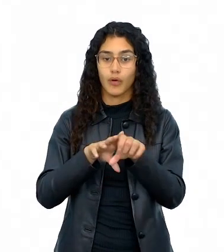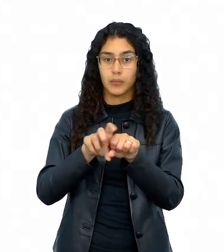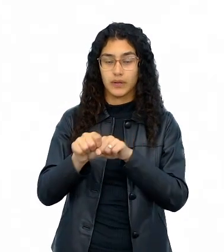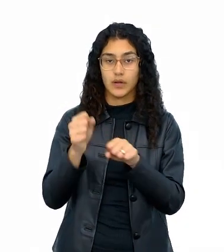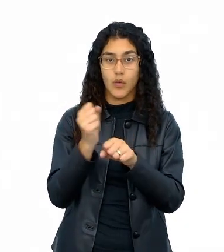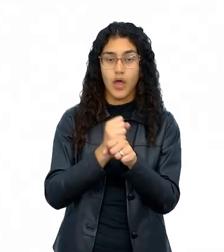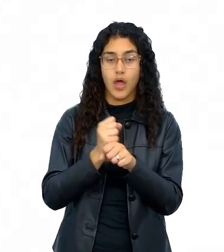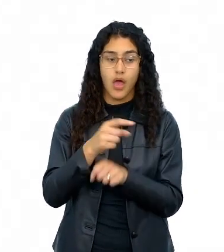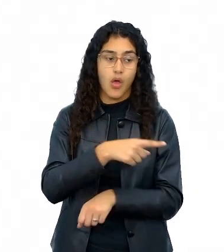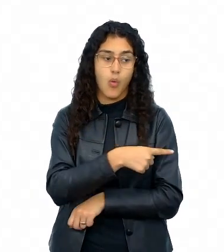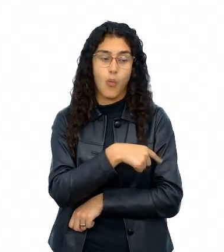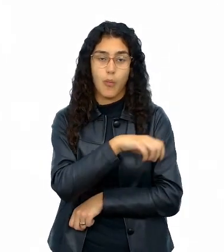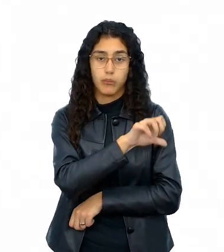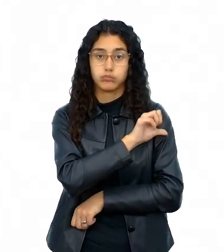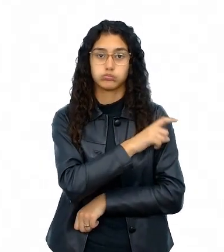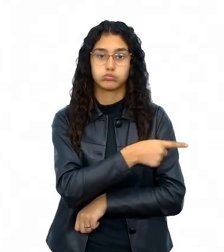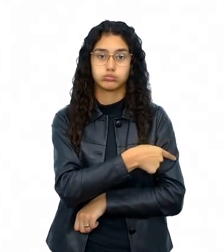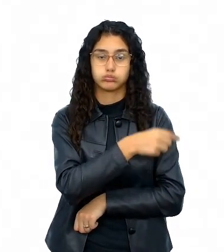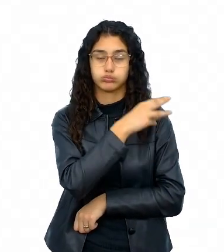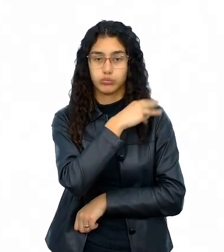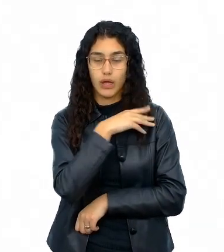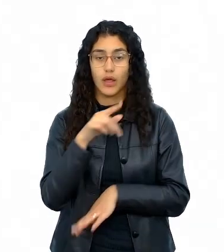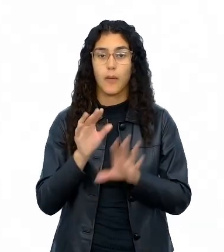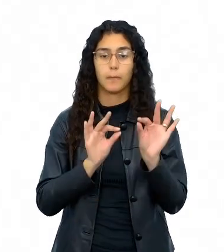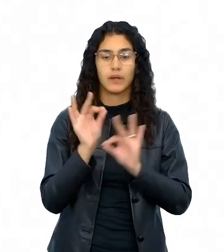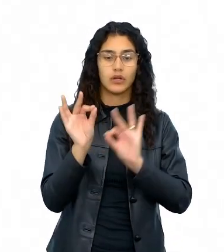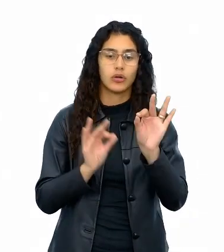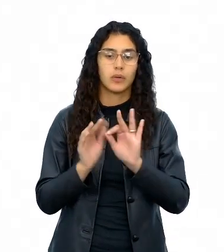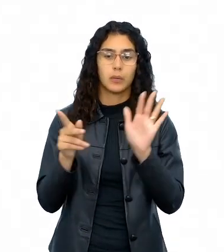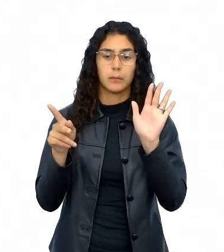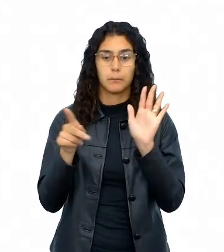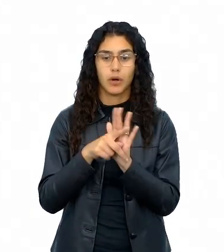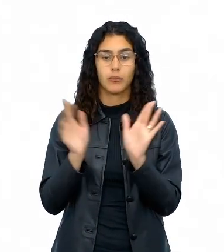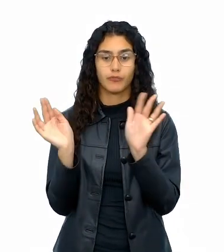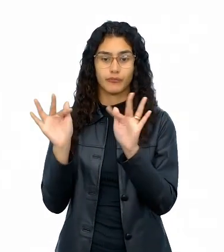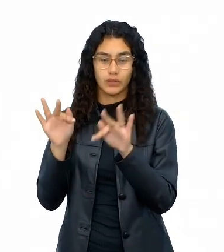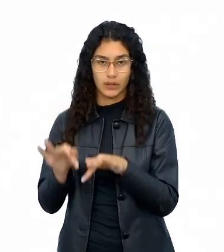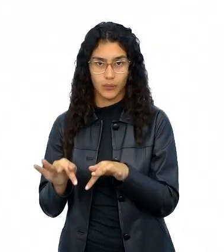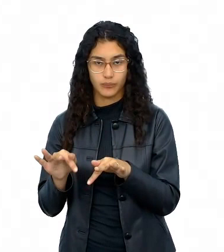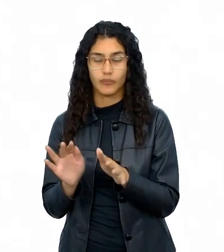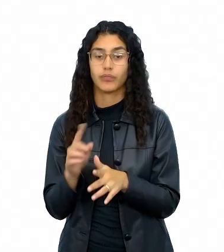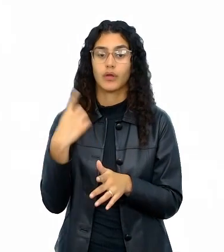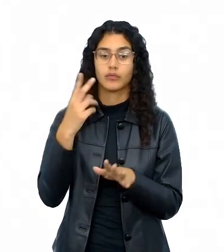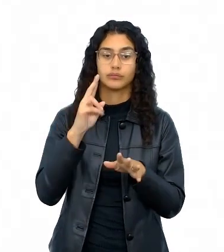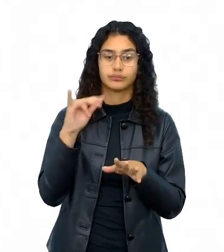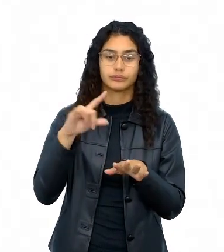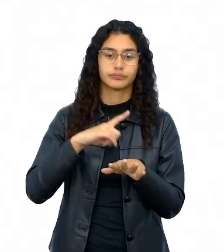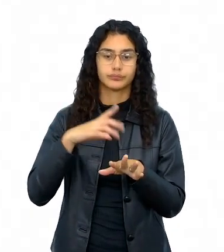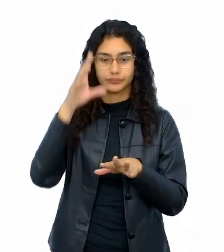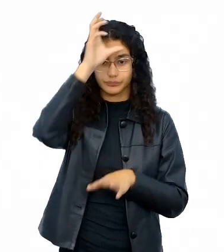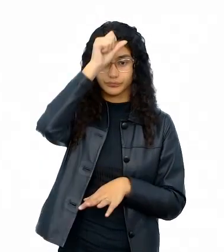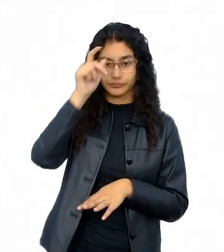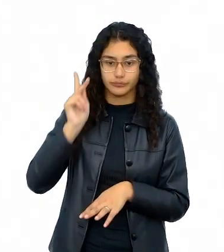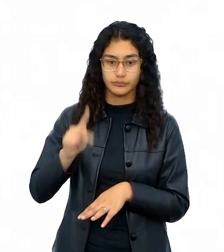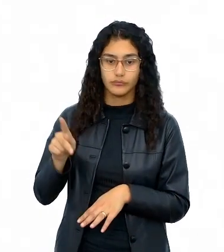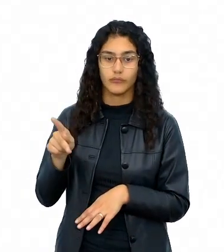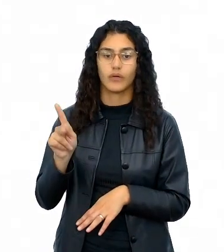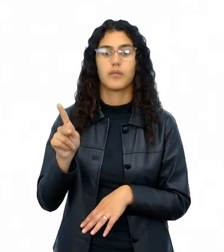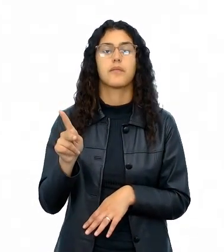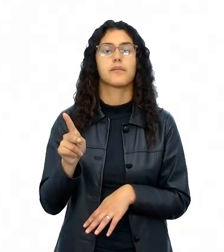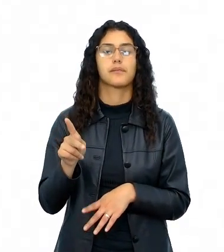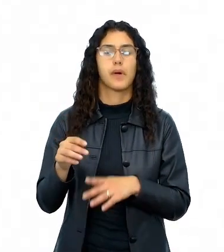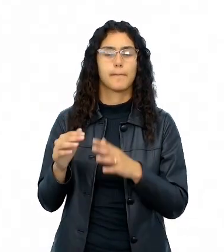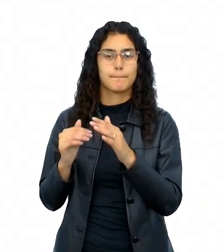ano sério, que é o planejamento propriamente dito final. Então, a gente vai pegar o Aprender Sempre, vai